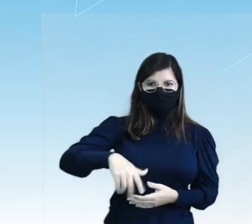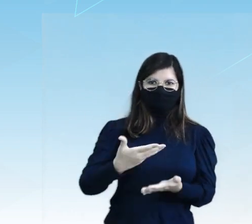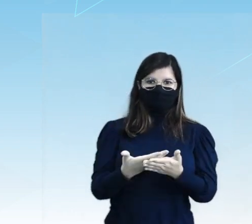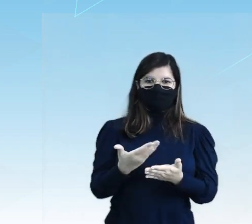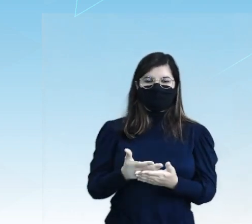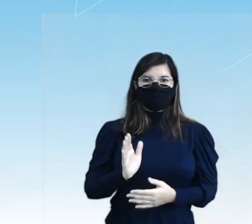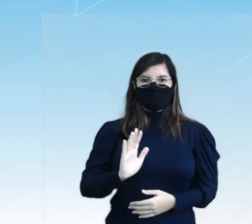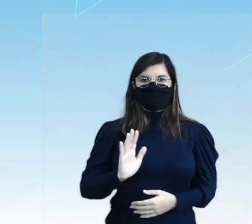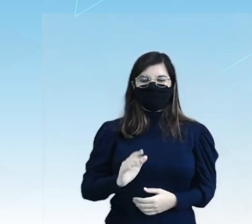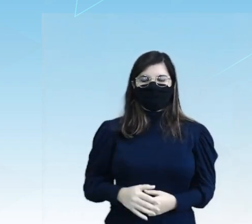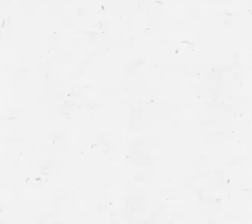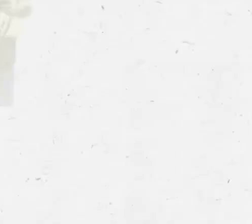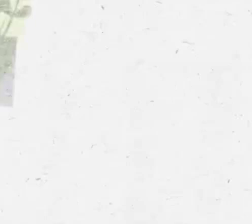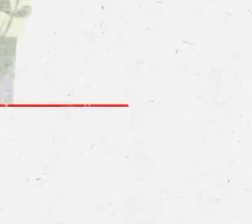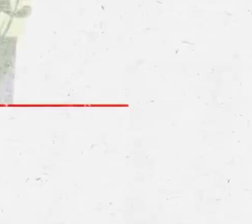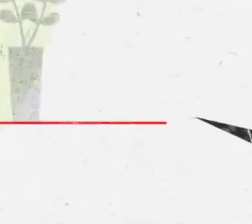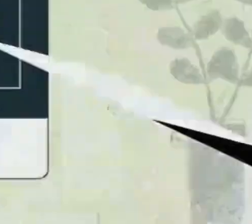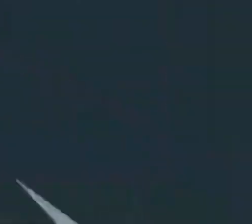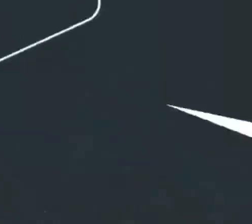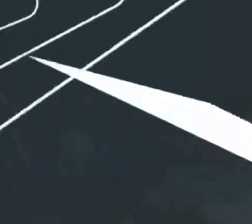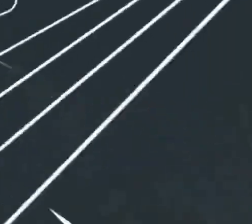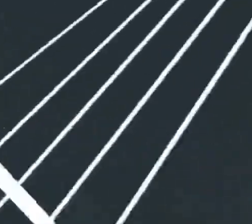próxima aula forte abraço